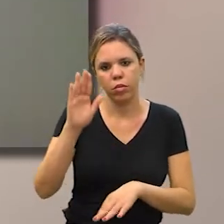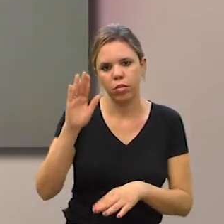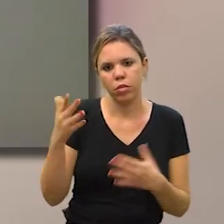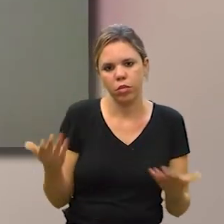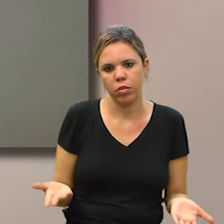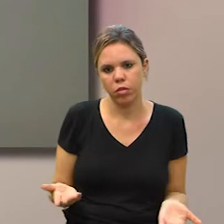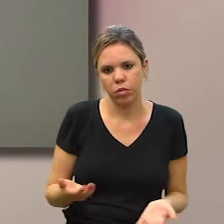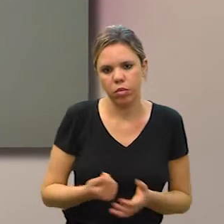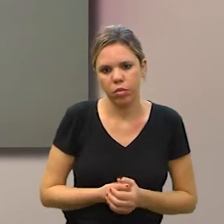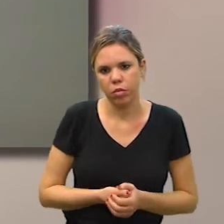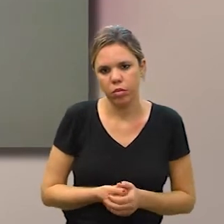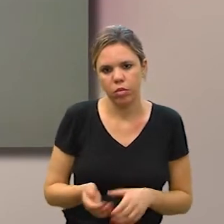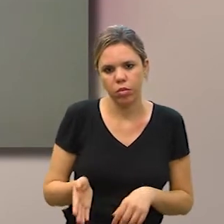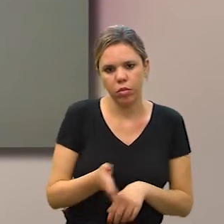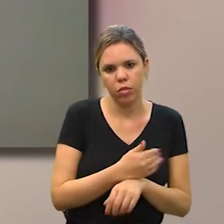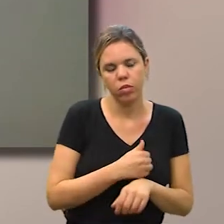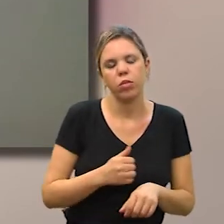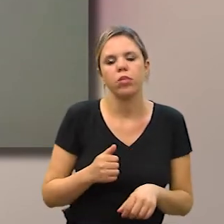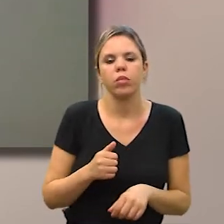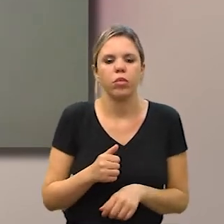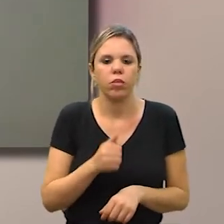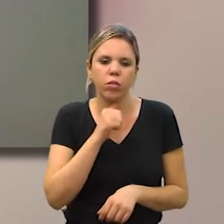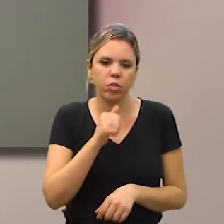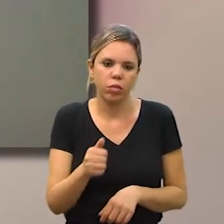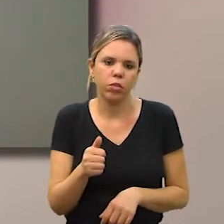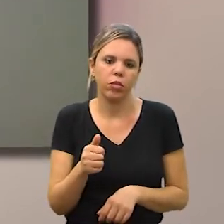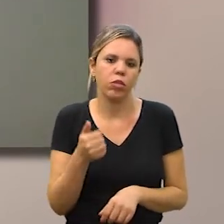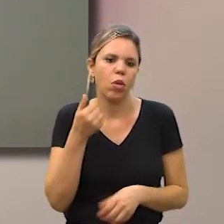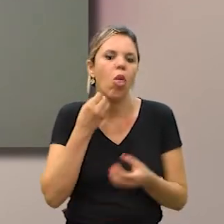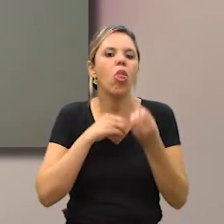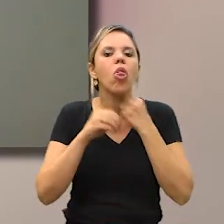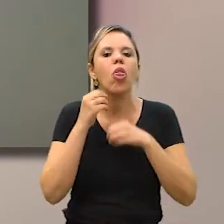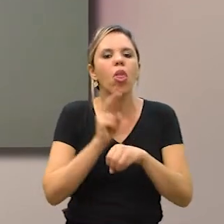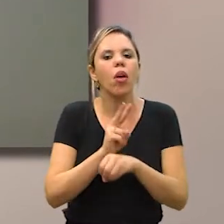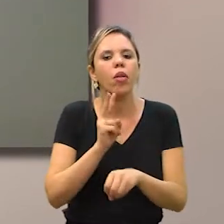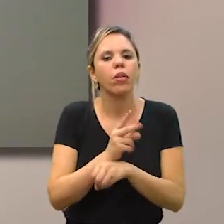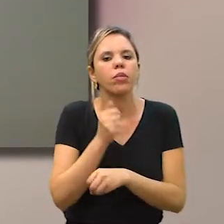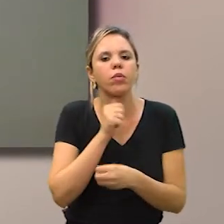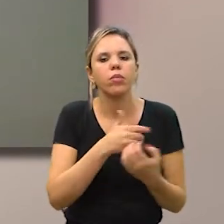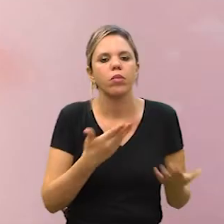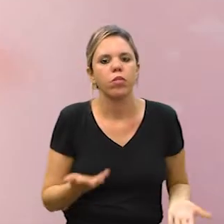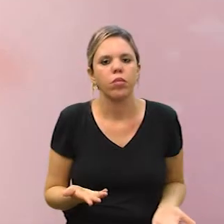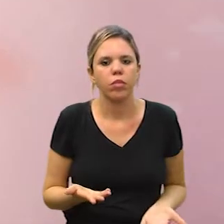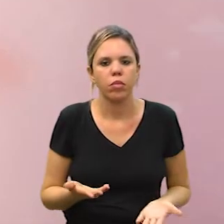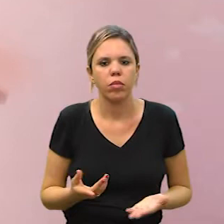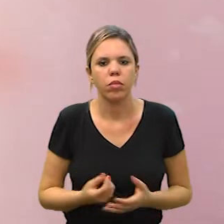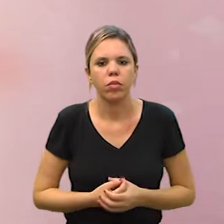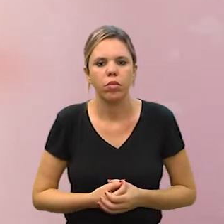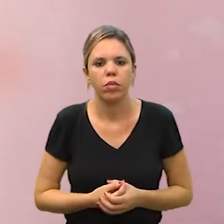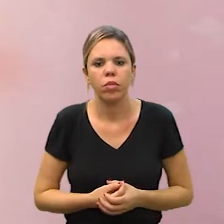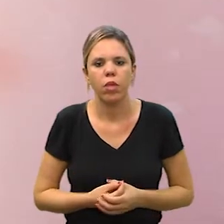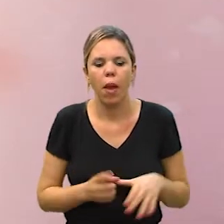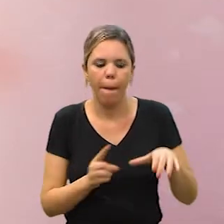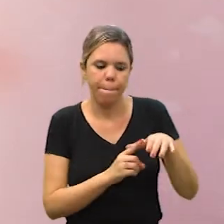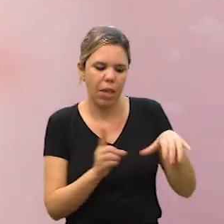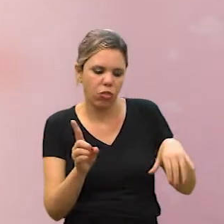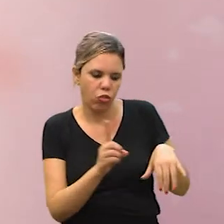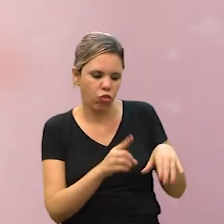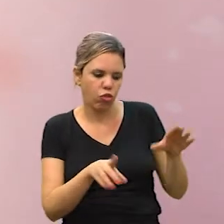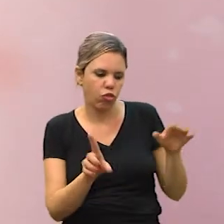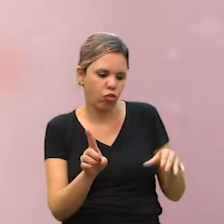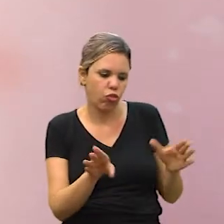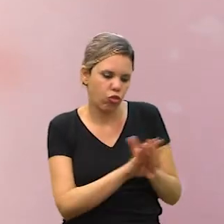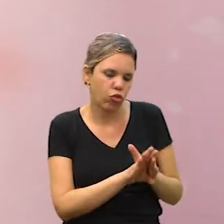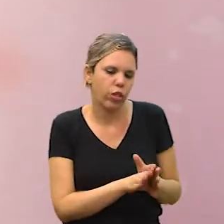pouquinho antes da menopausa os hormônios acabam protegendo um pouco a mulher disse Doutor quando o paciente chega